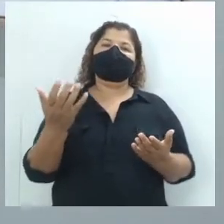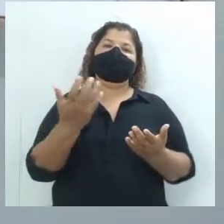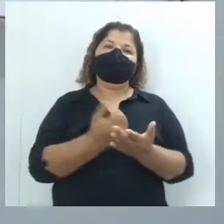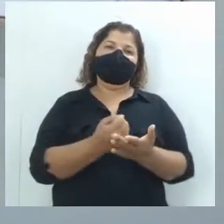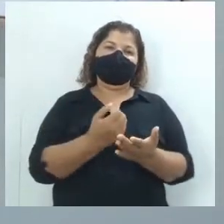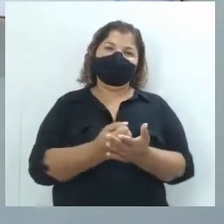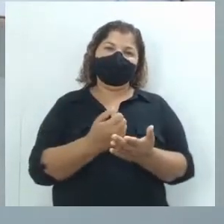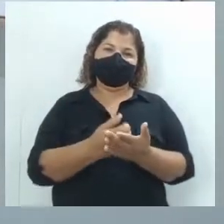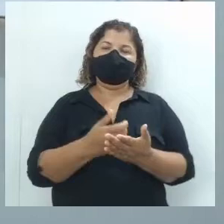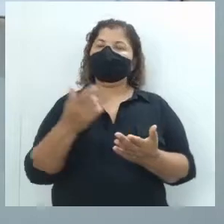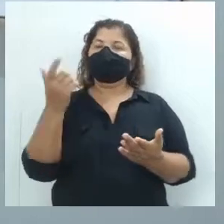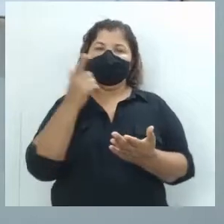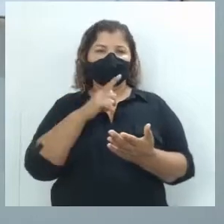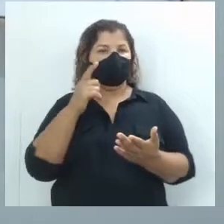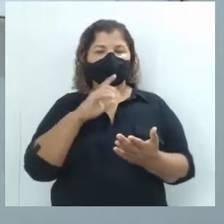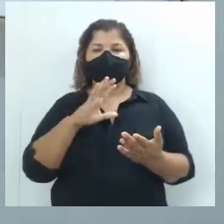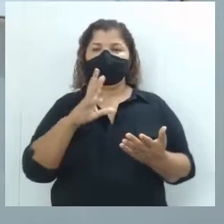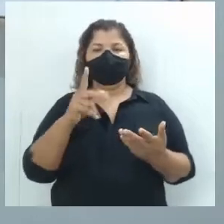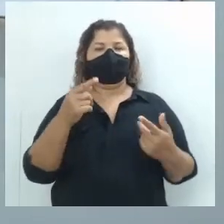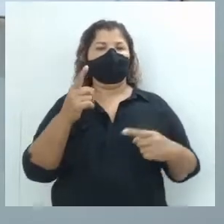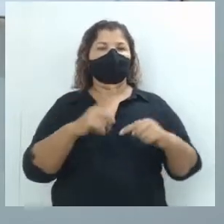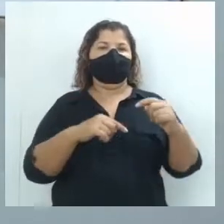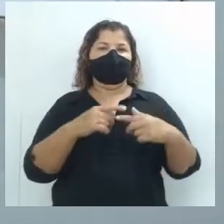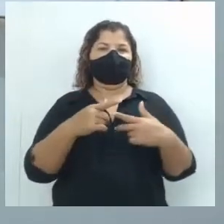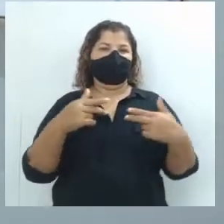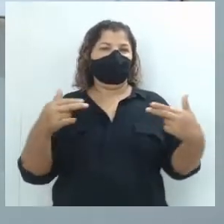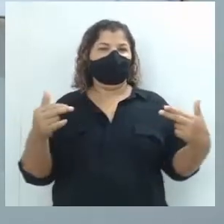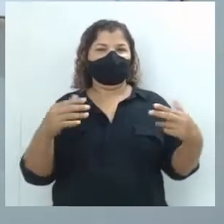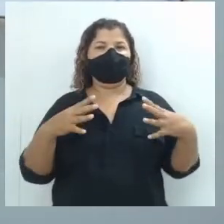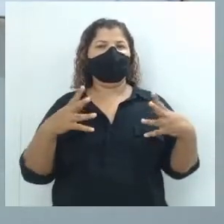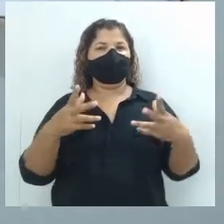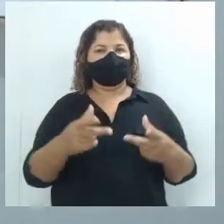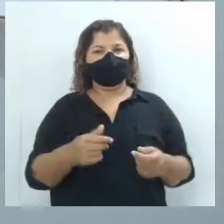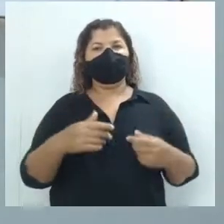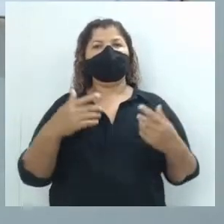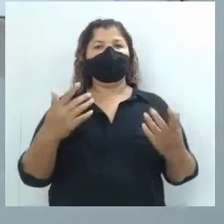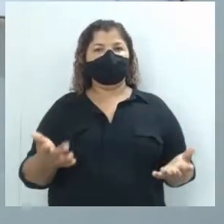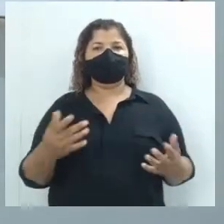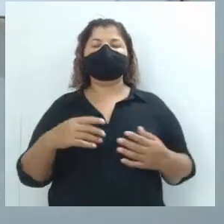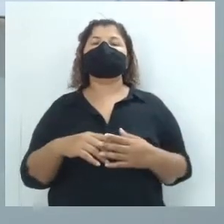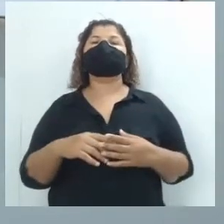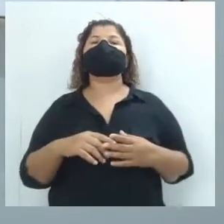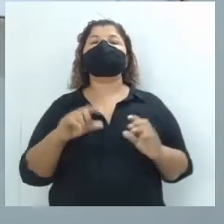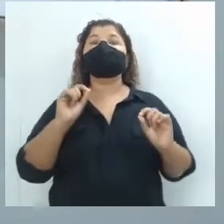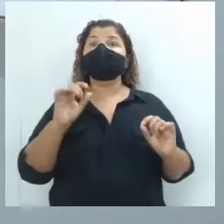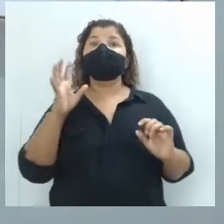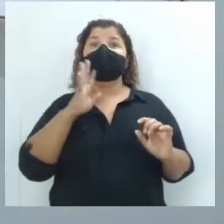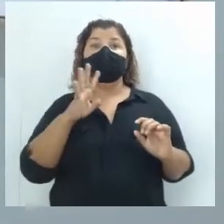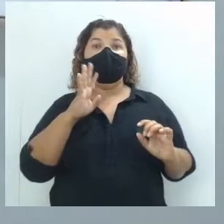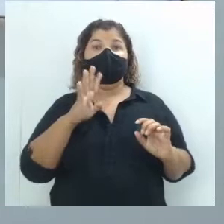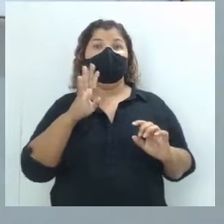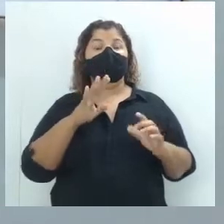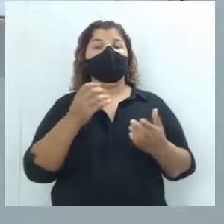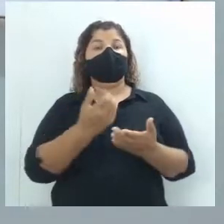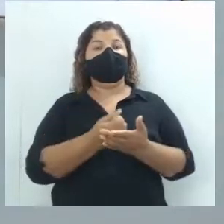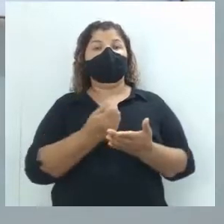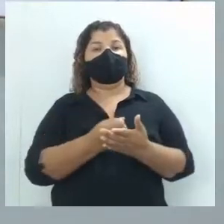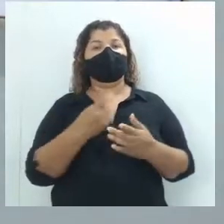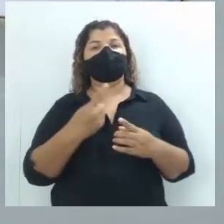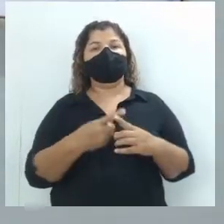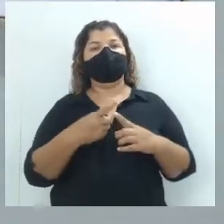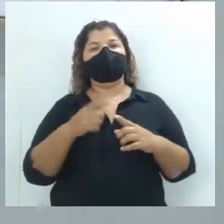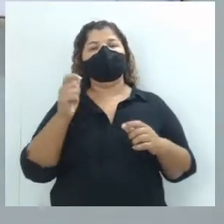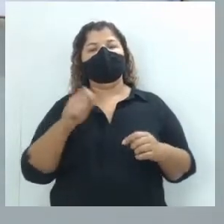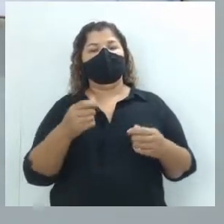você consegue pegar todos os materiais do EducaPE, tudo. E o que eu acho mais massa no aplicativo é porque você consegue nos acompanhar